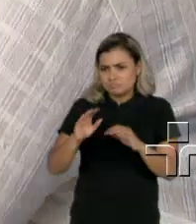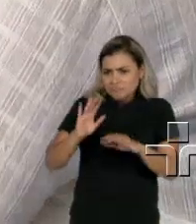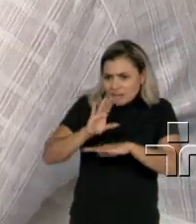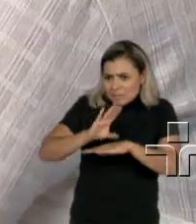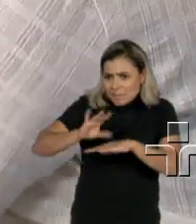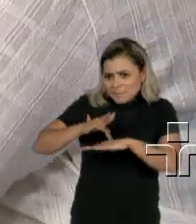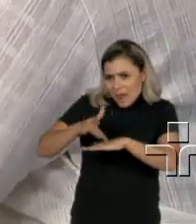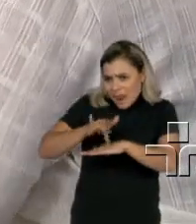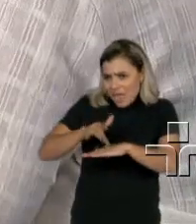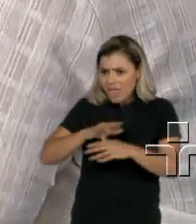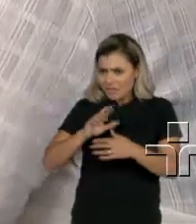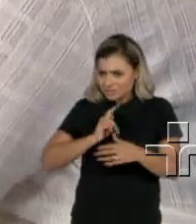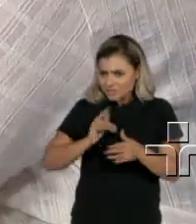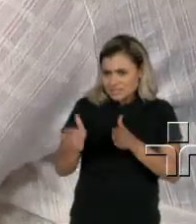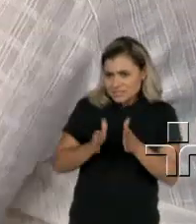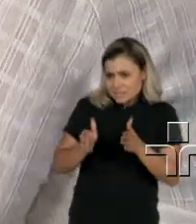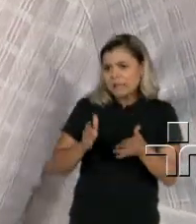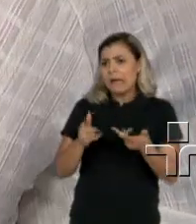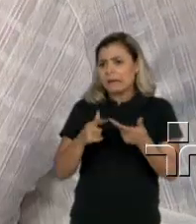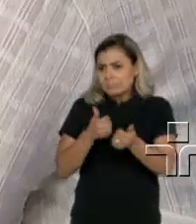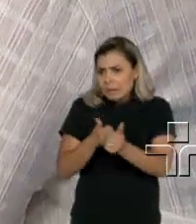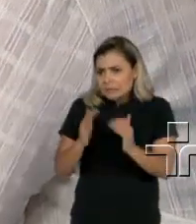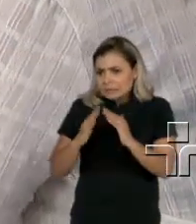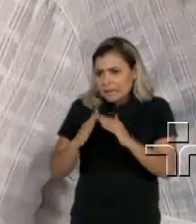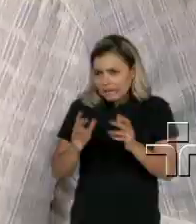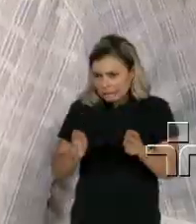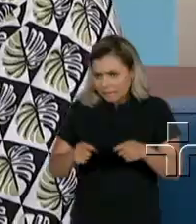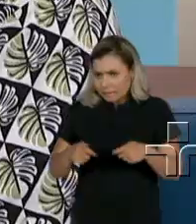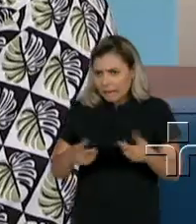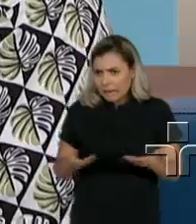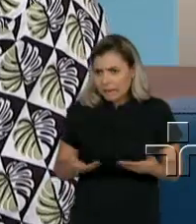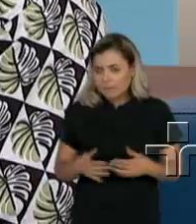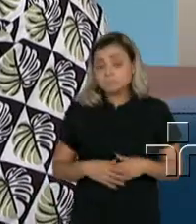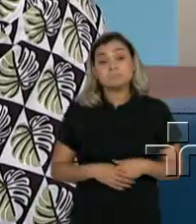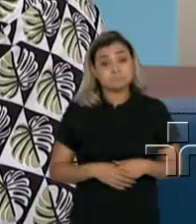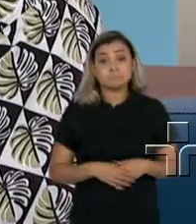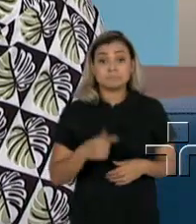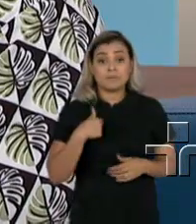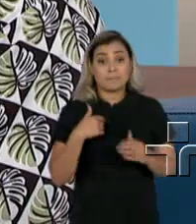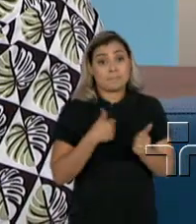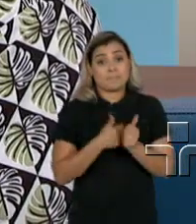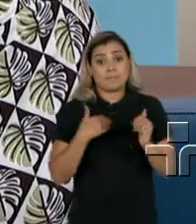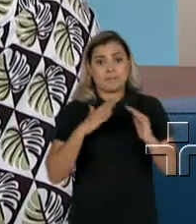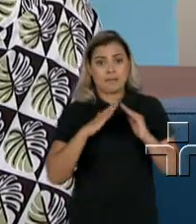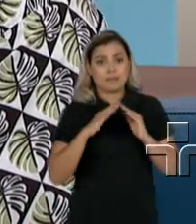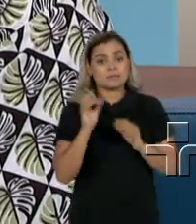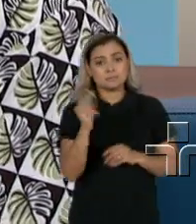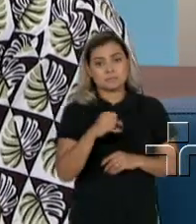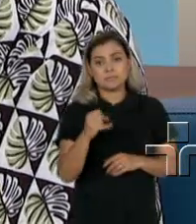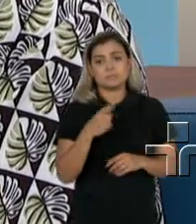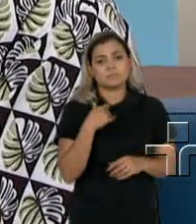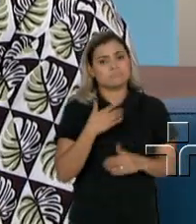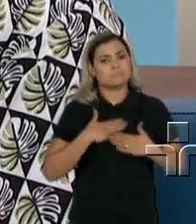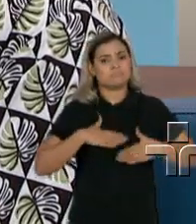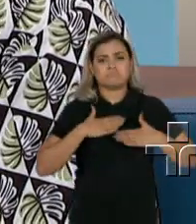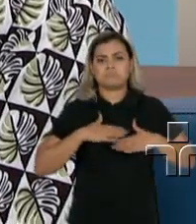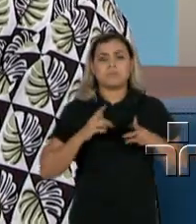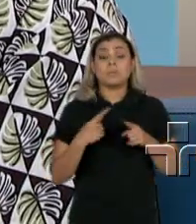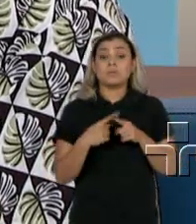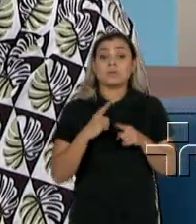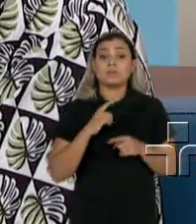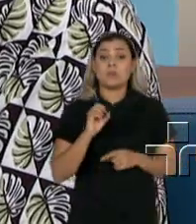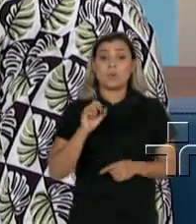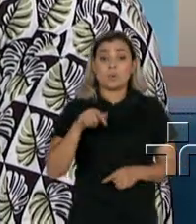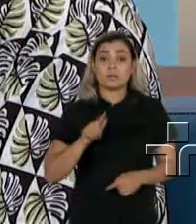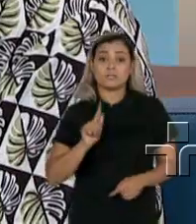era acessível no bairro tudo como é que assim lá onde nós moramos em foi foi tranqüilo porque tem uma